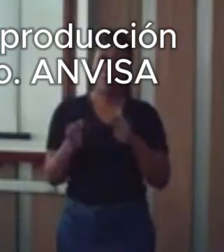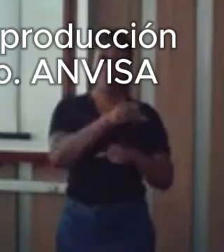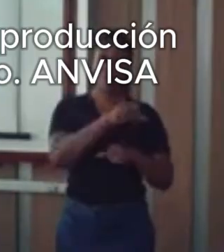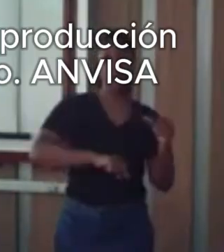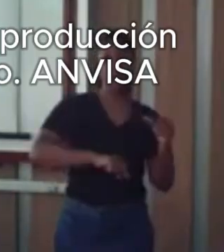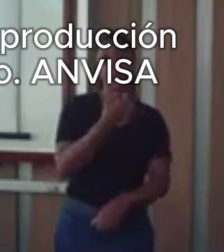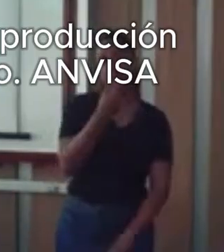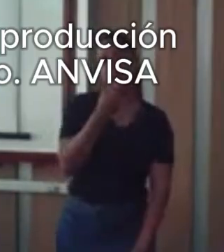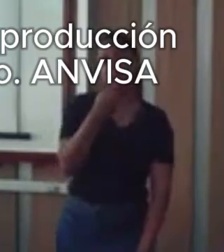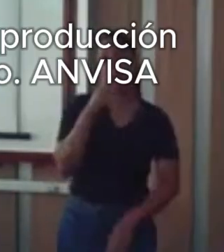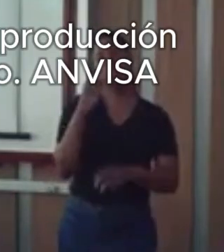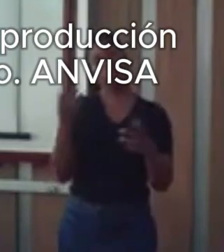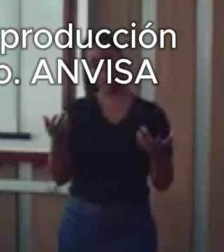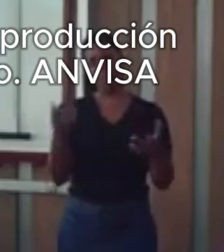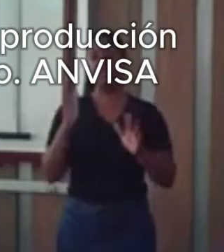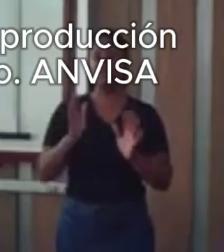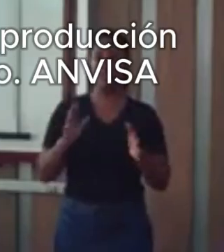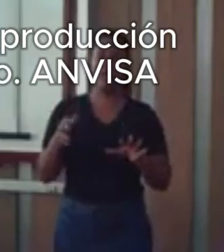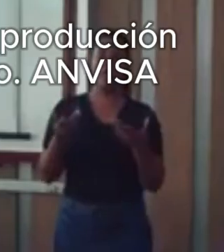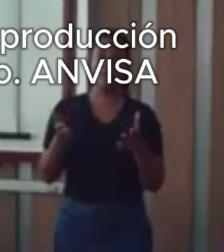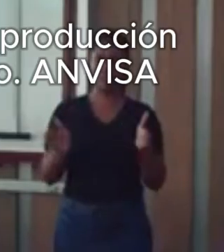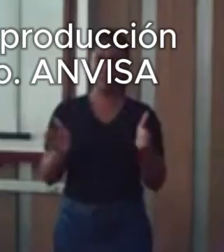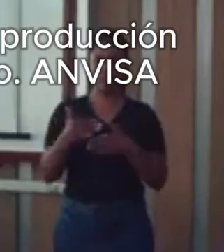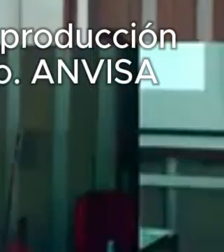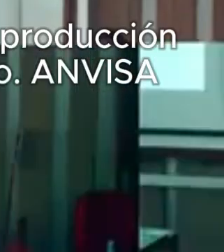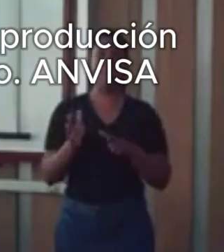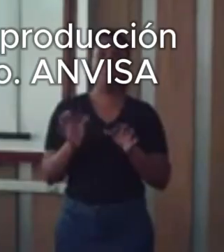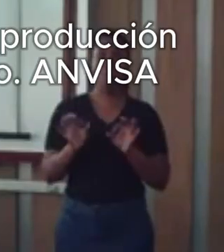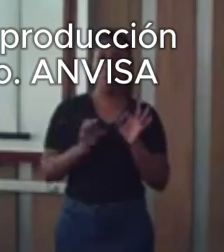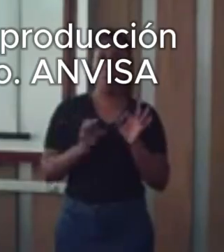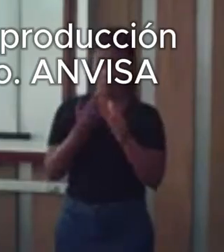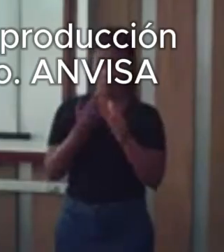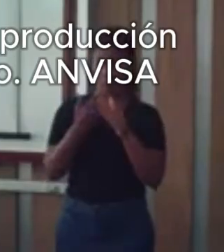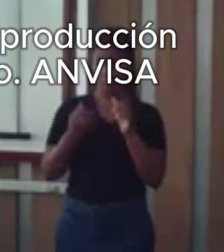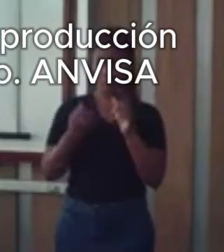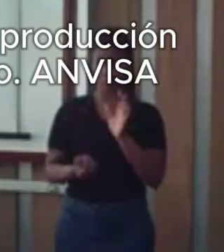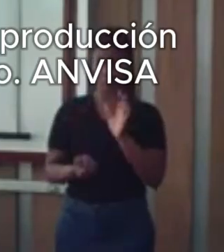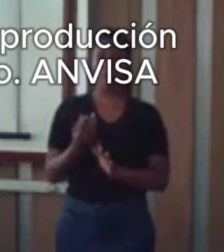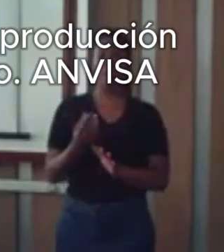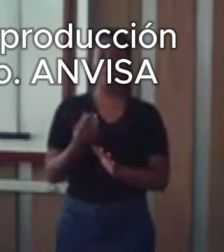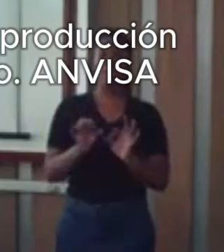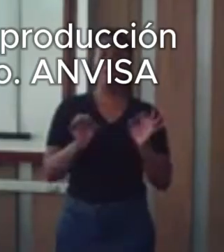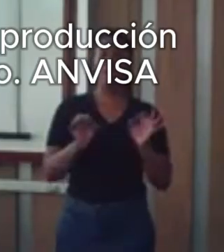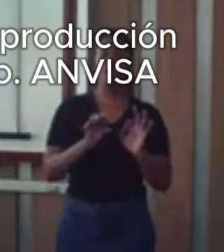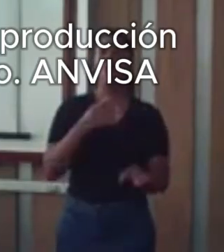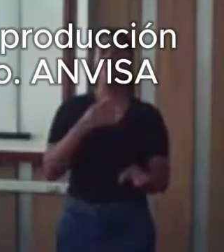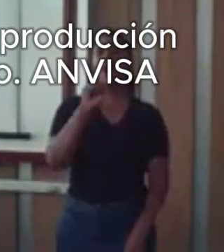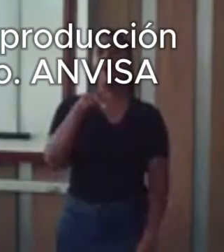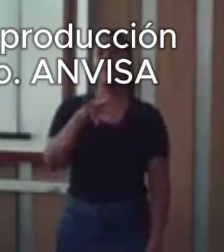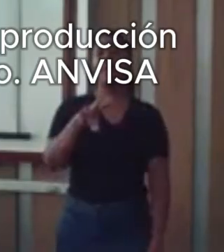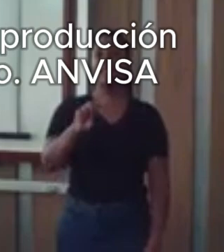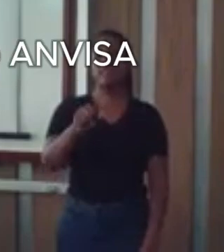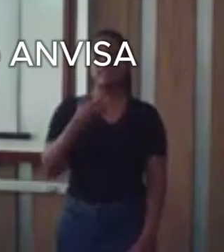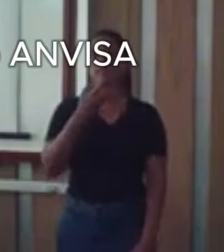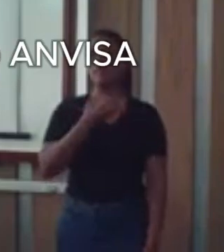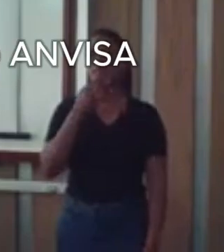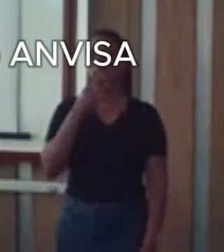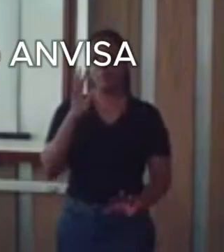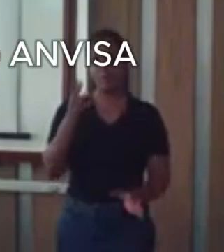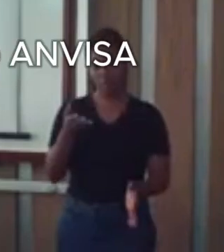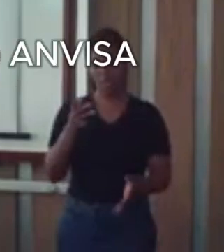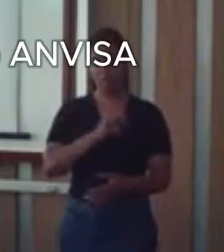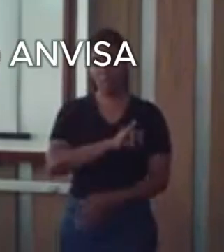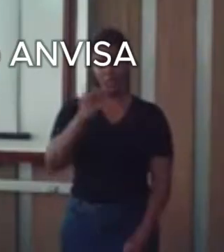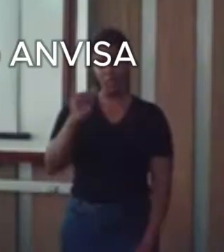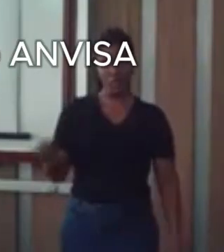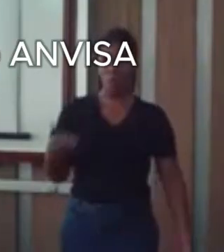desenvolvido, padronizado, o lote piloto foi produzido, a Anvisa recebeu o nosso pedido em dezembro, um estudo